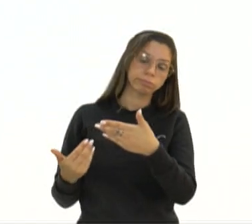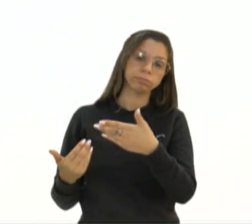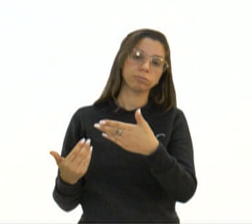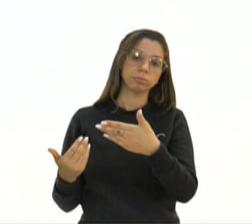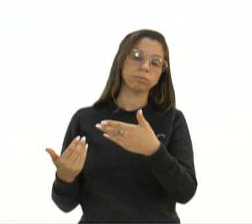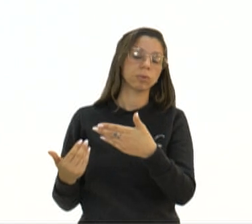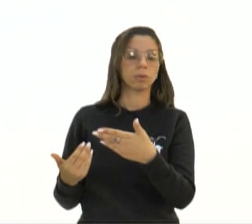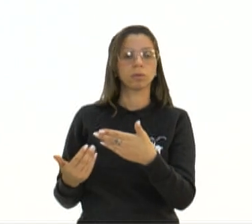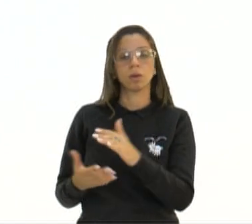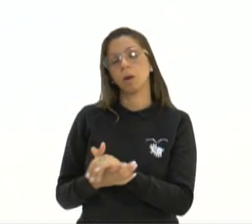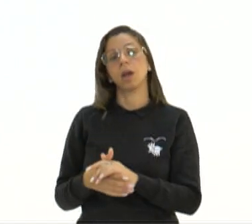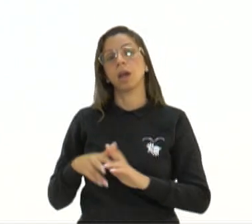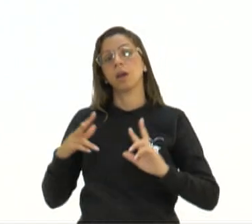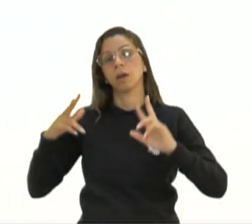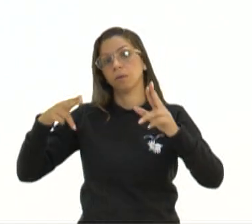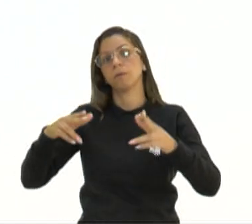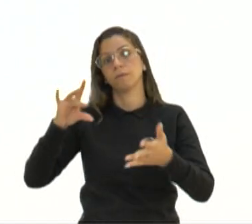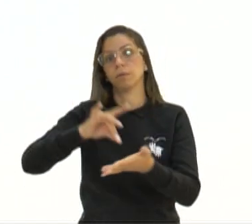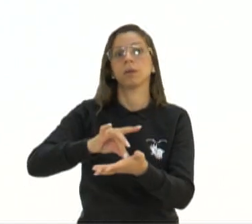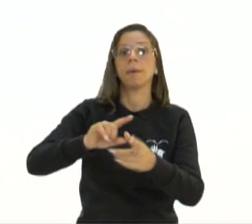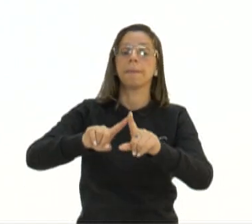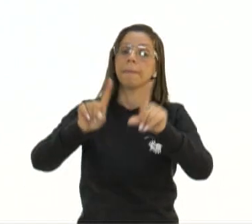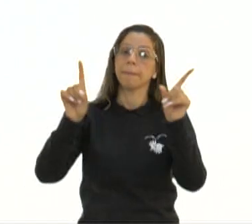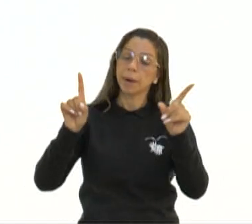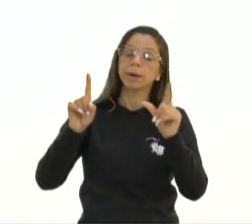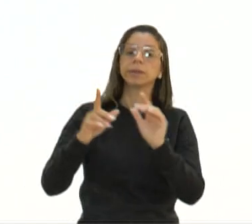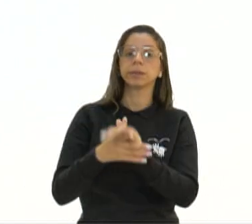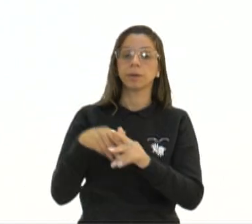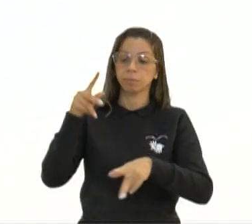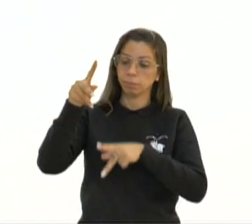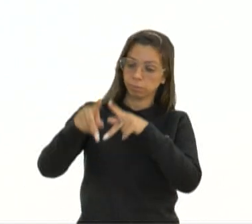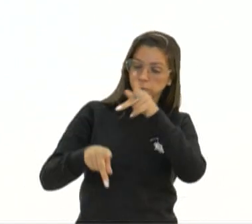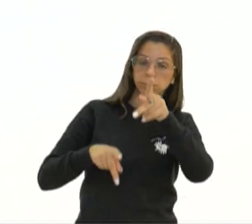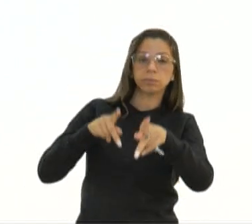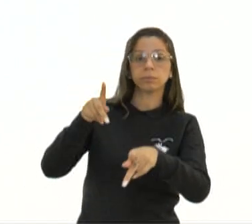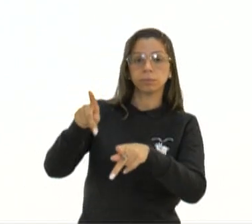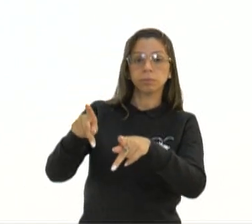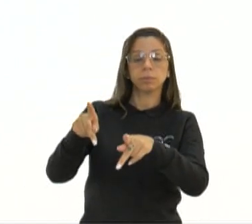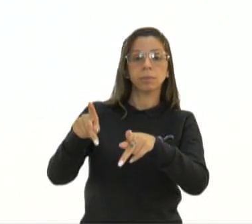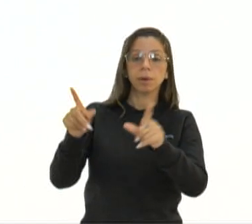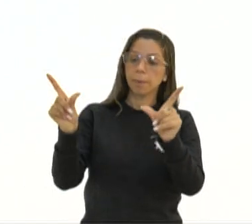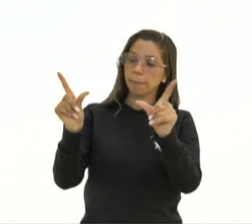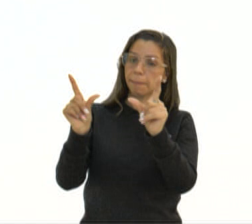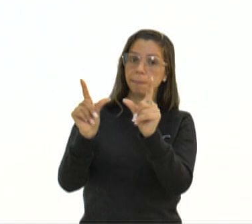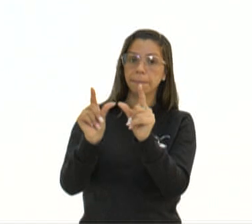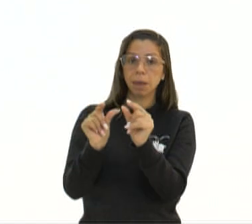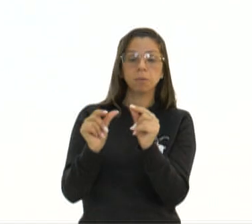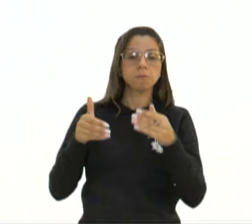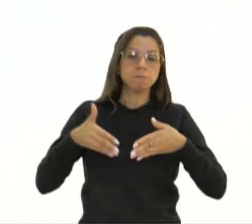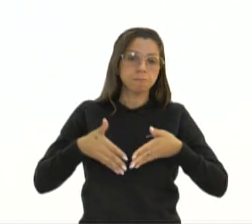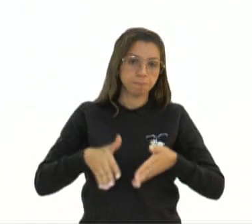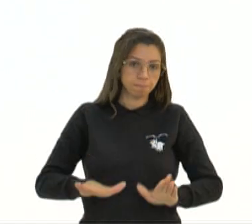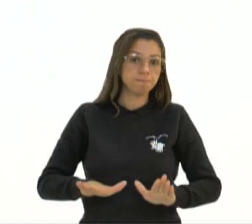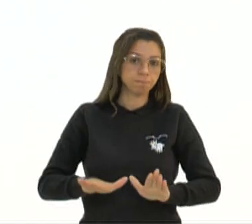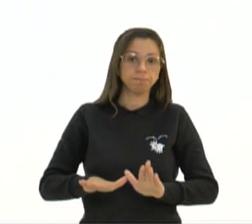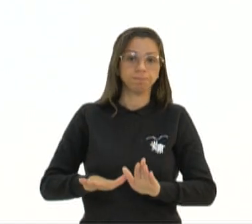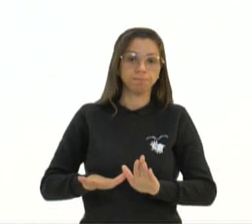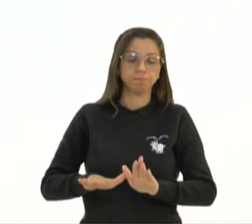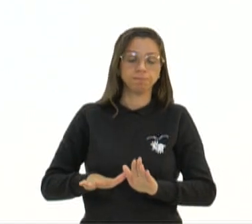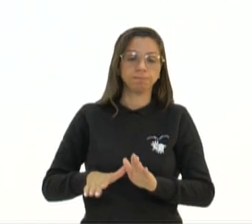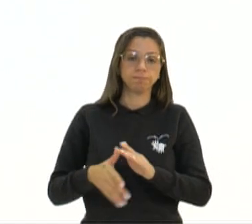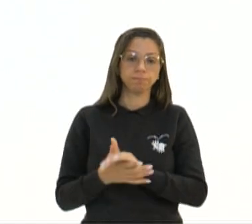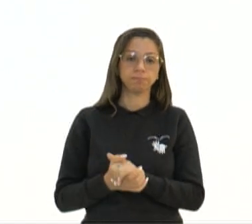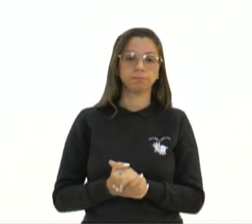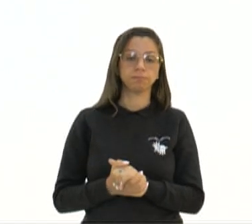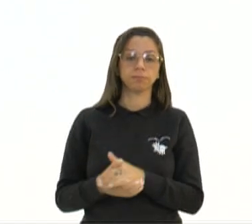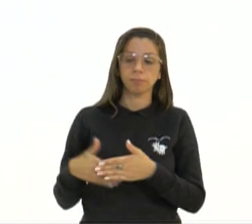vamos generalizar, não é via de regra, mas a população passa a ter menos filhos, né? Quando há um